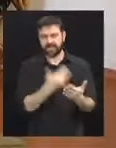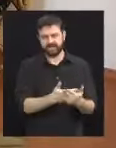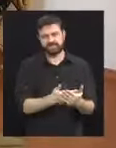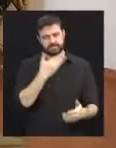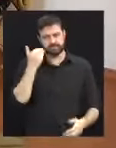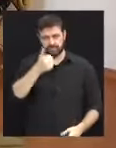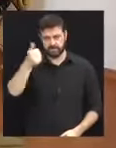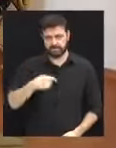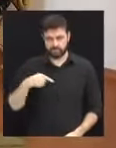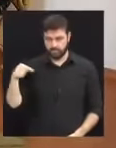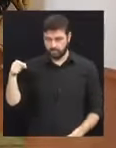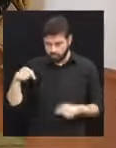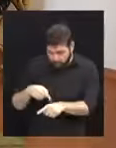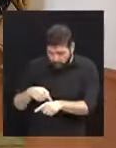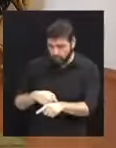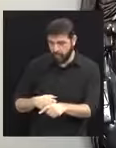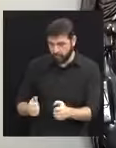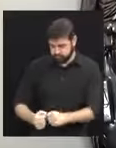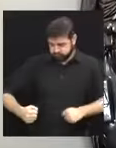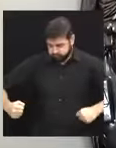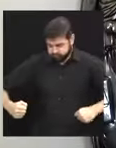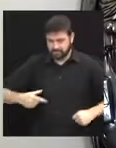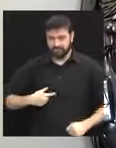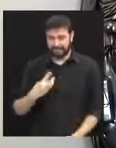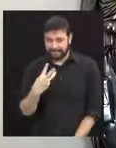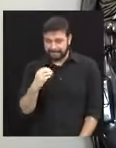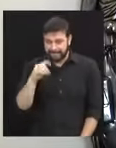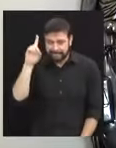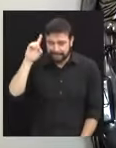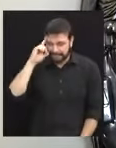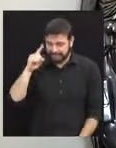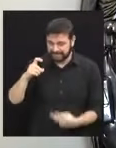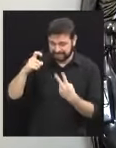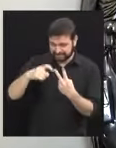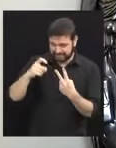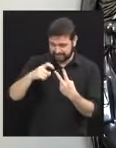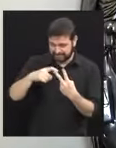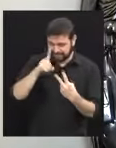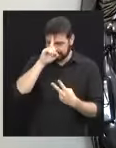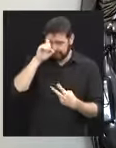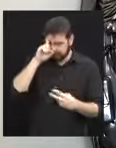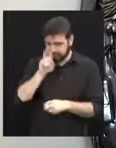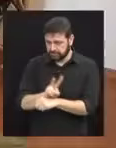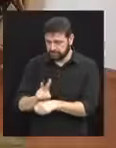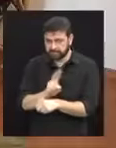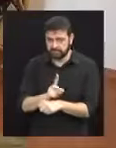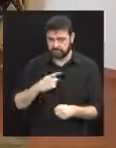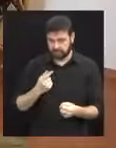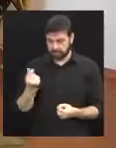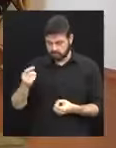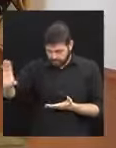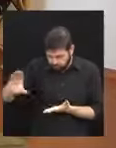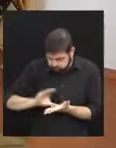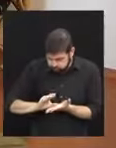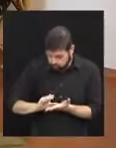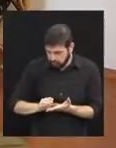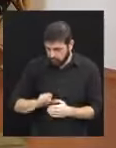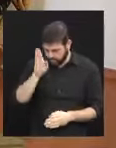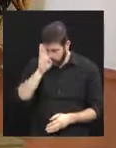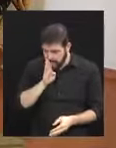Grandão ficou 30 dias num hospital veterinário internado. Existe alguma parceria ou todas essas internações e tratamentos veterinários